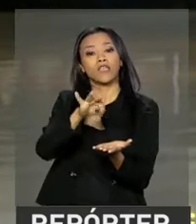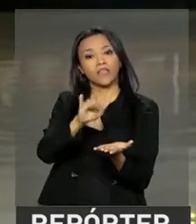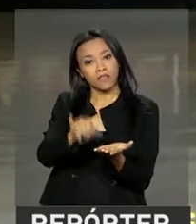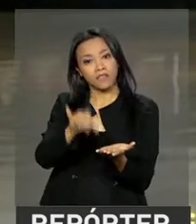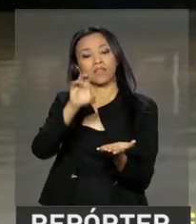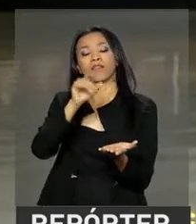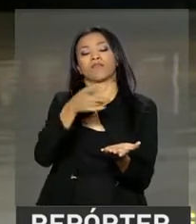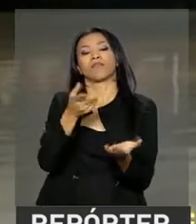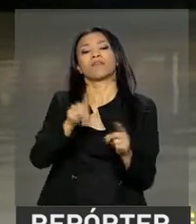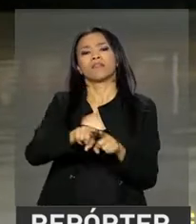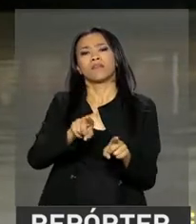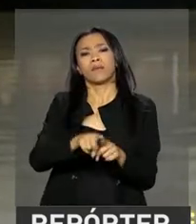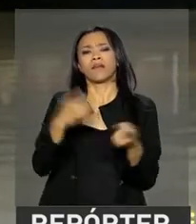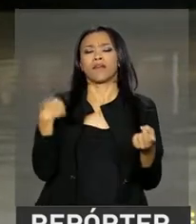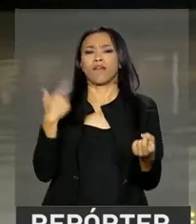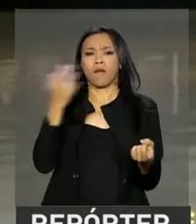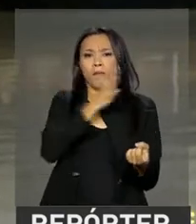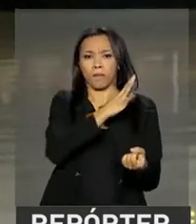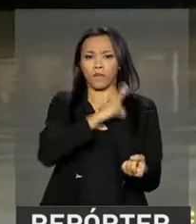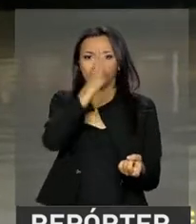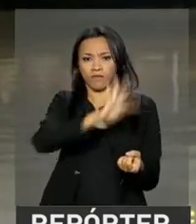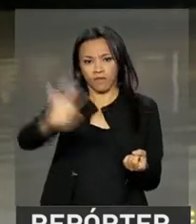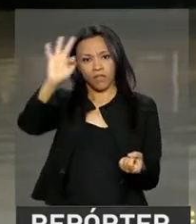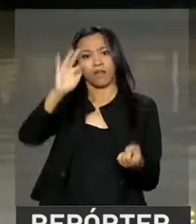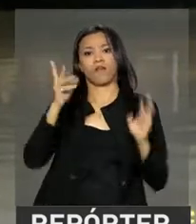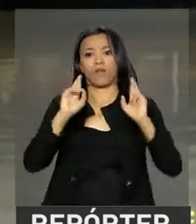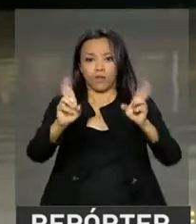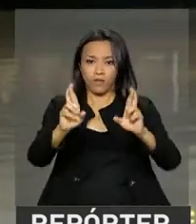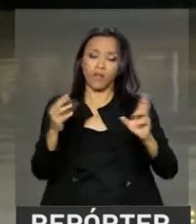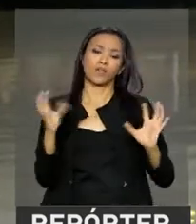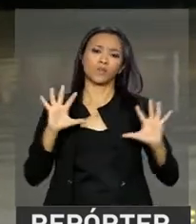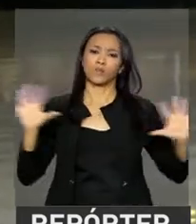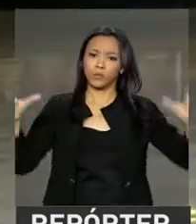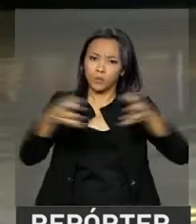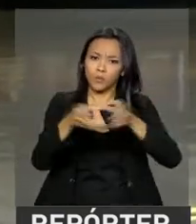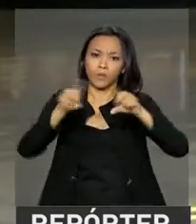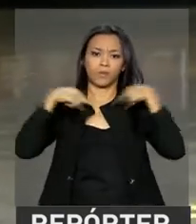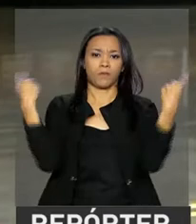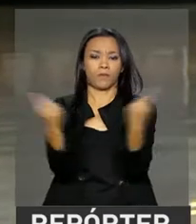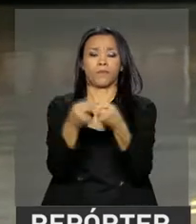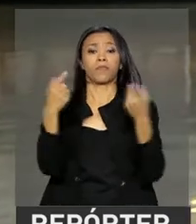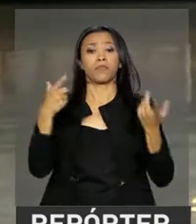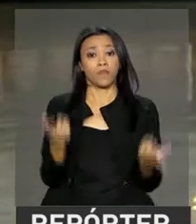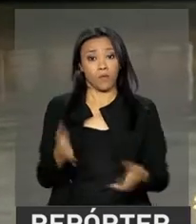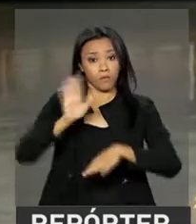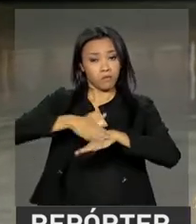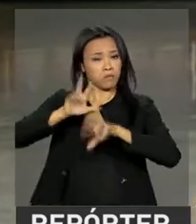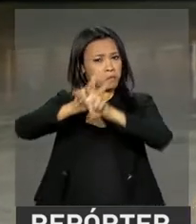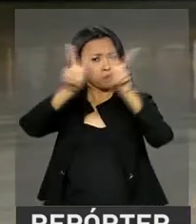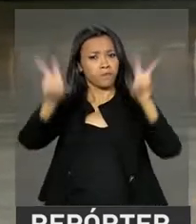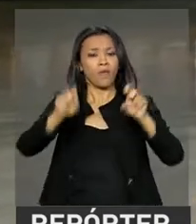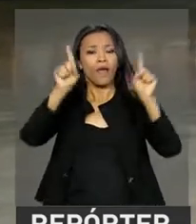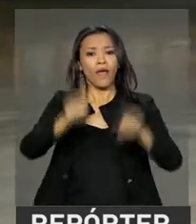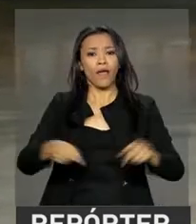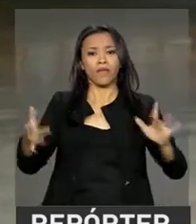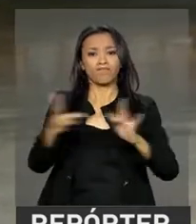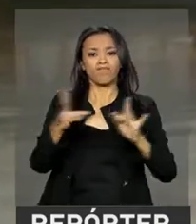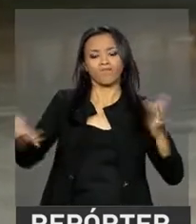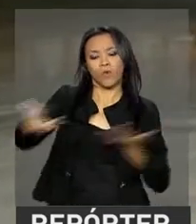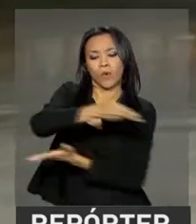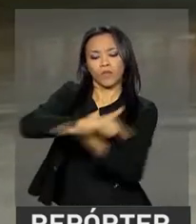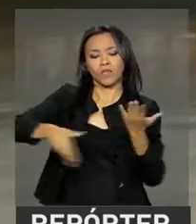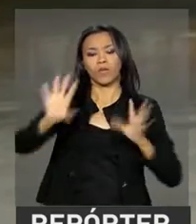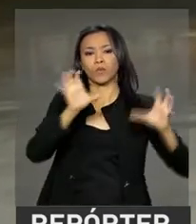polícia rodoviária federal um dos pontos desse plano de segurança para o rio de janeiro segundo o ministério da defesa é a integração entre a inteligência